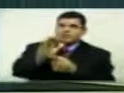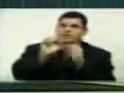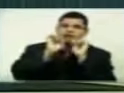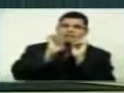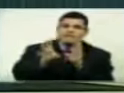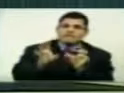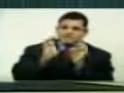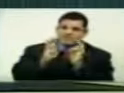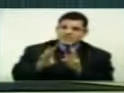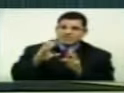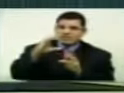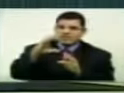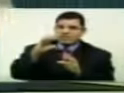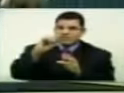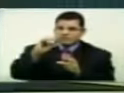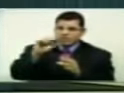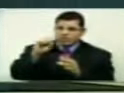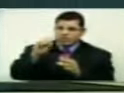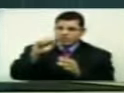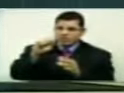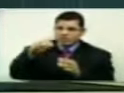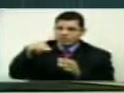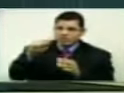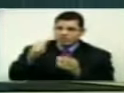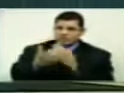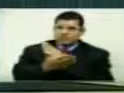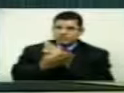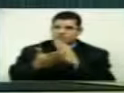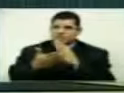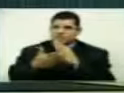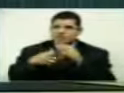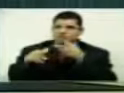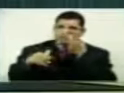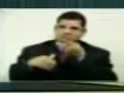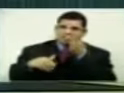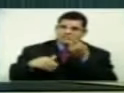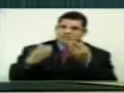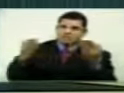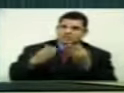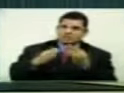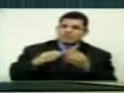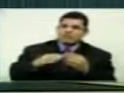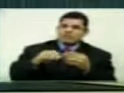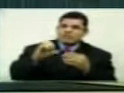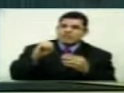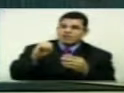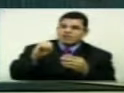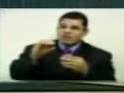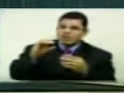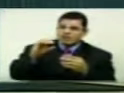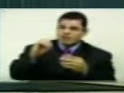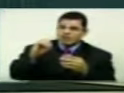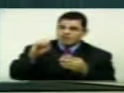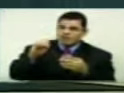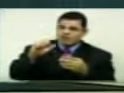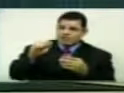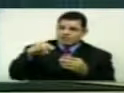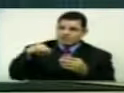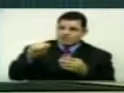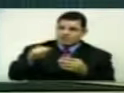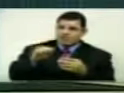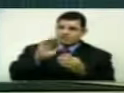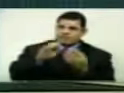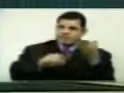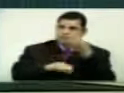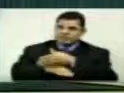da Cosama, e quando começaram a desbaratar a venda da Cosama, foi